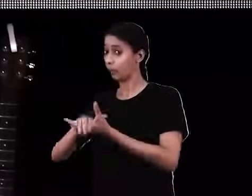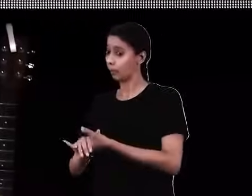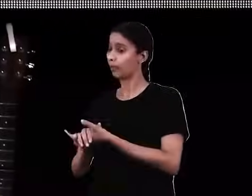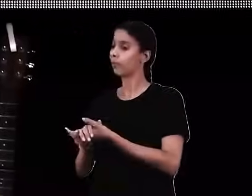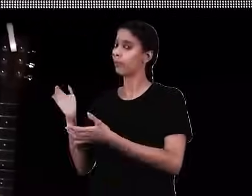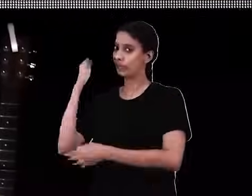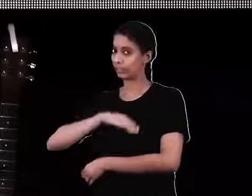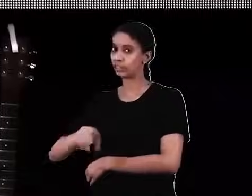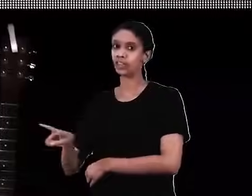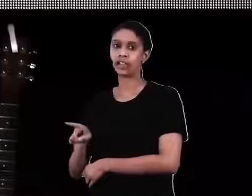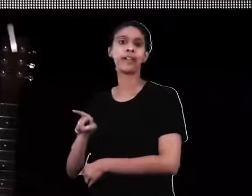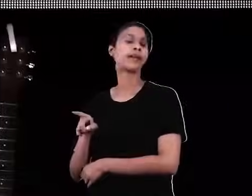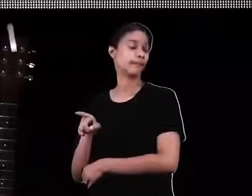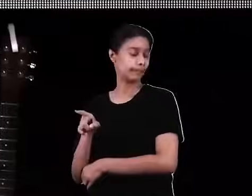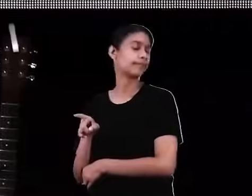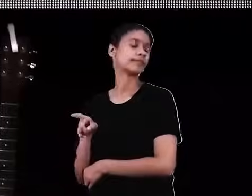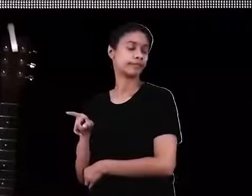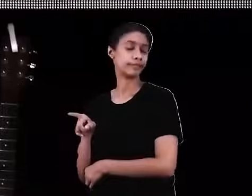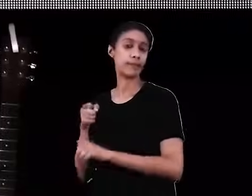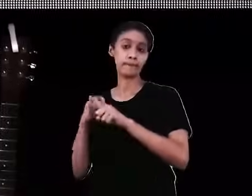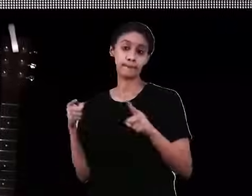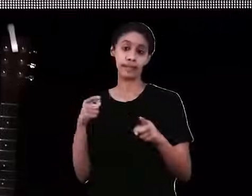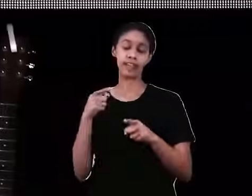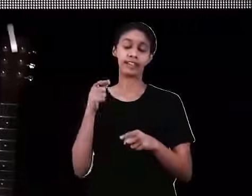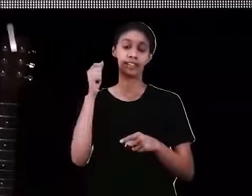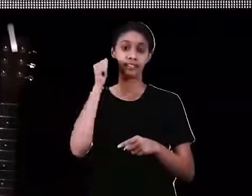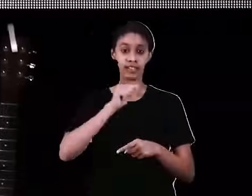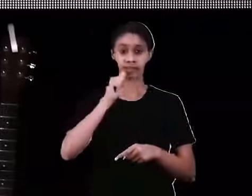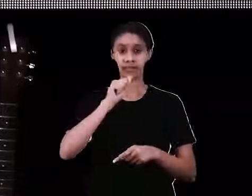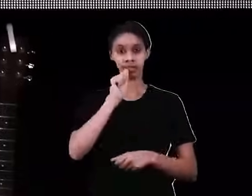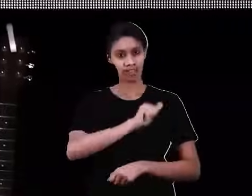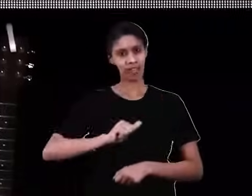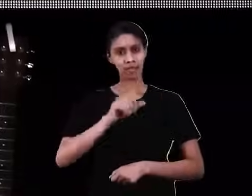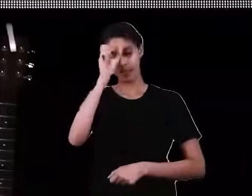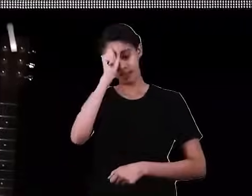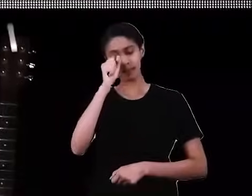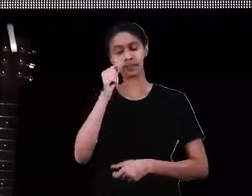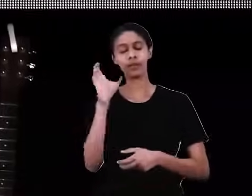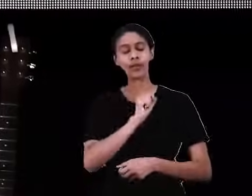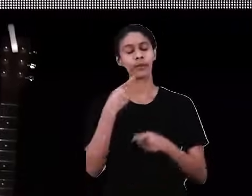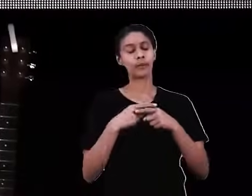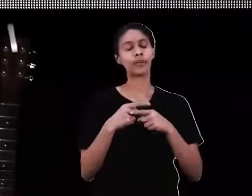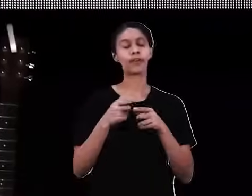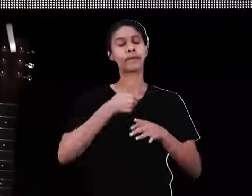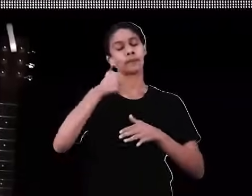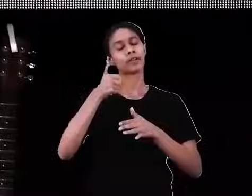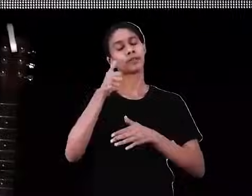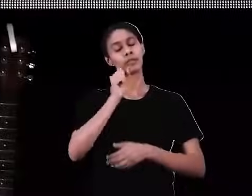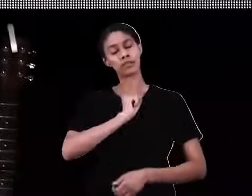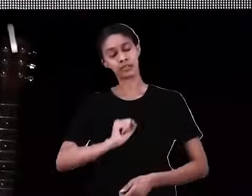era? Era. Mas ela aprendeu a dominar. Eu amo que a Bíblia diz, 1 Samuel, capítulo 25, diz